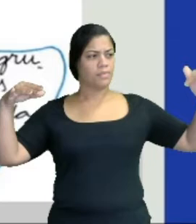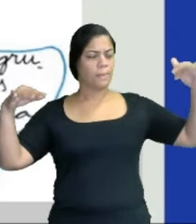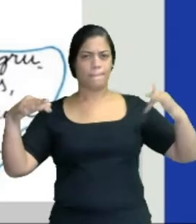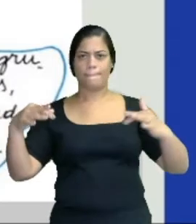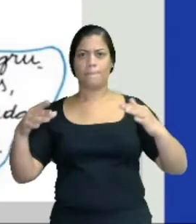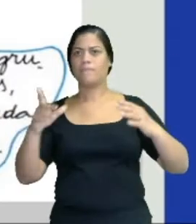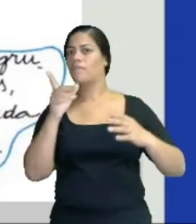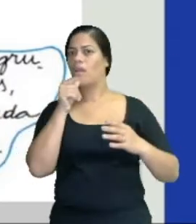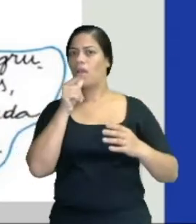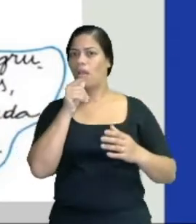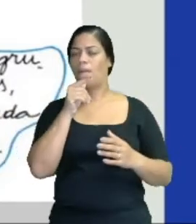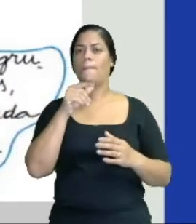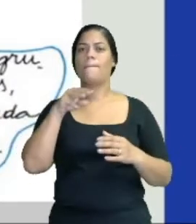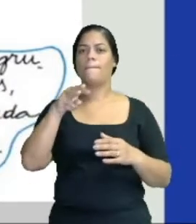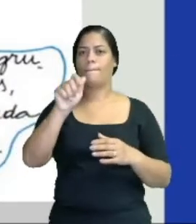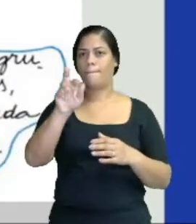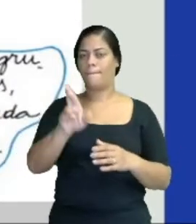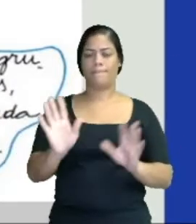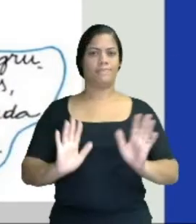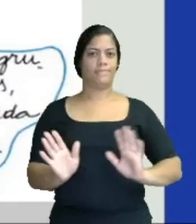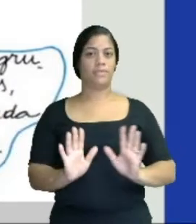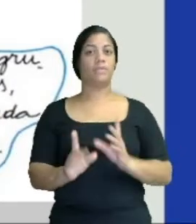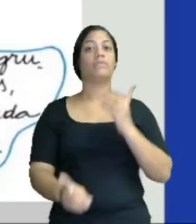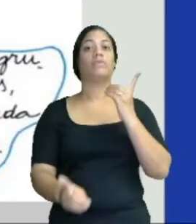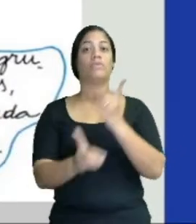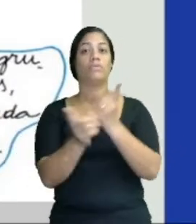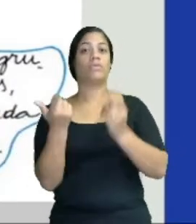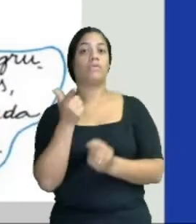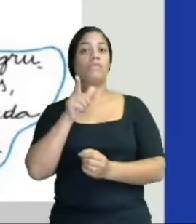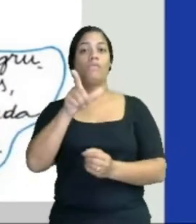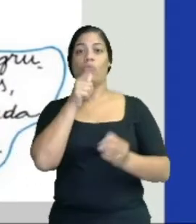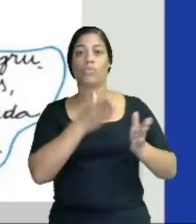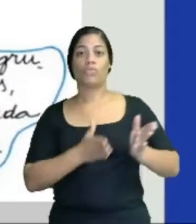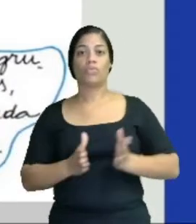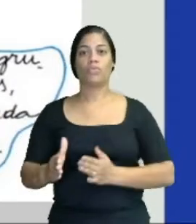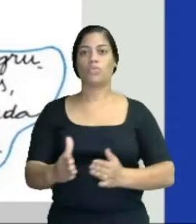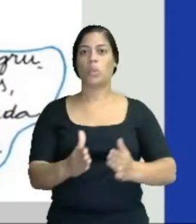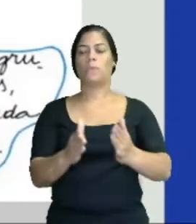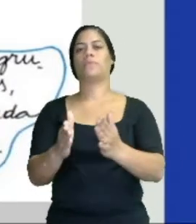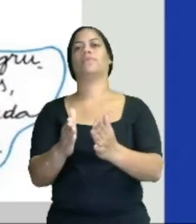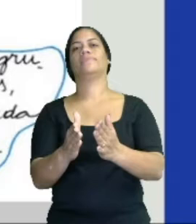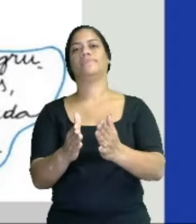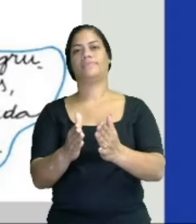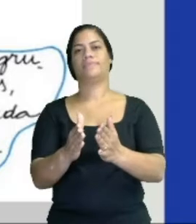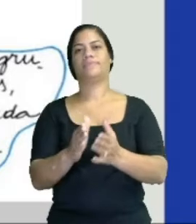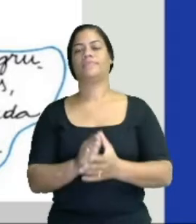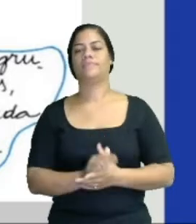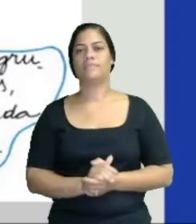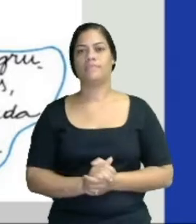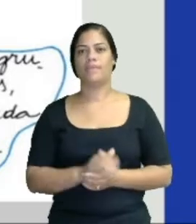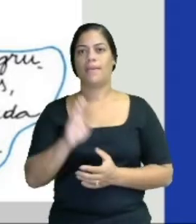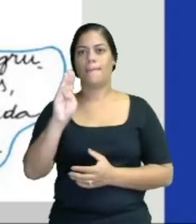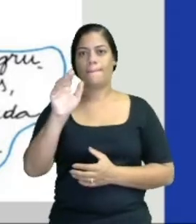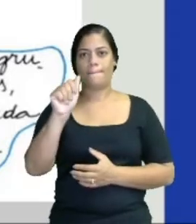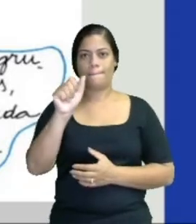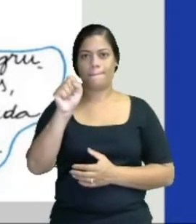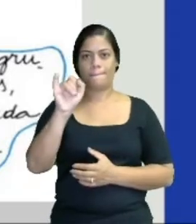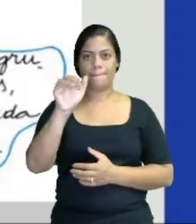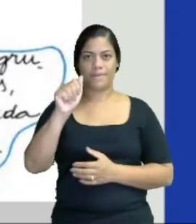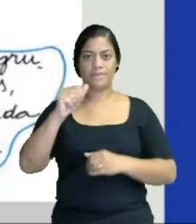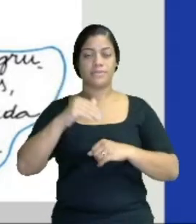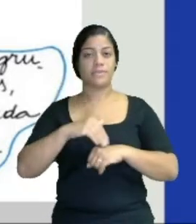mar. Ele, às vezes, deságua em outro rio. E aí ele seria um afluente daquele rio principal. Bacias